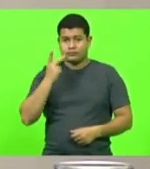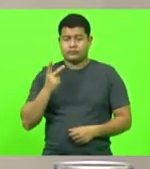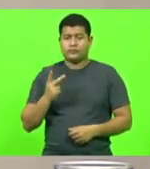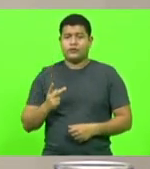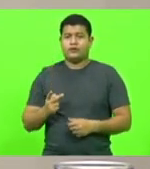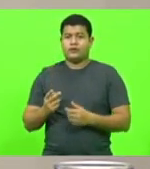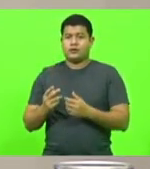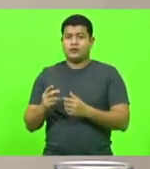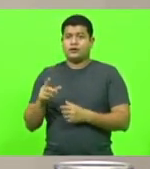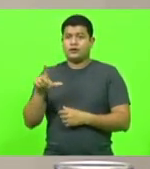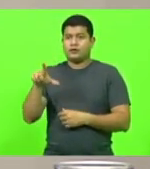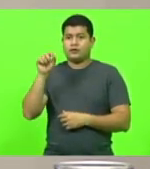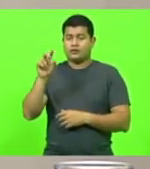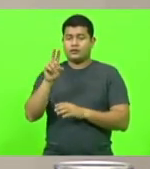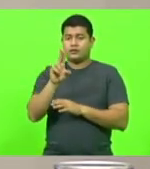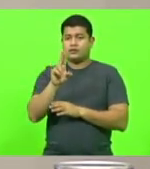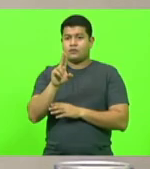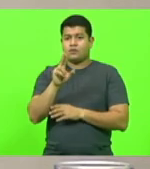Antônio